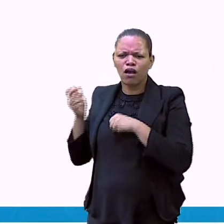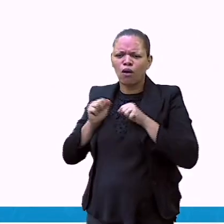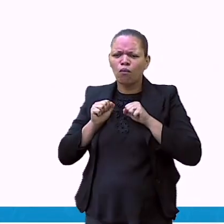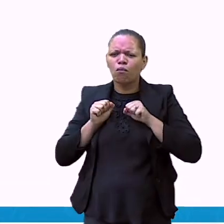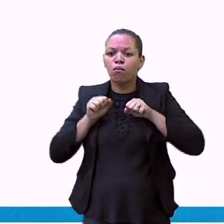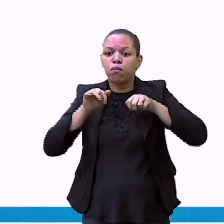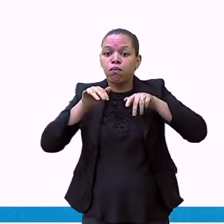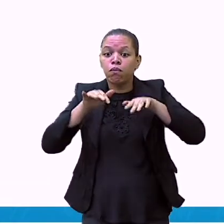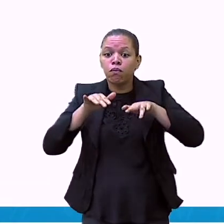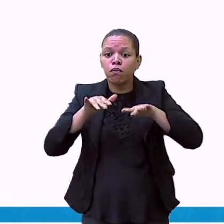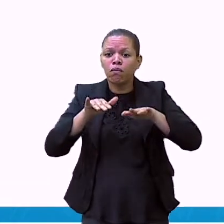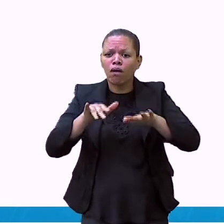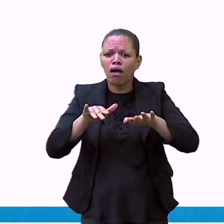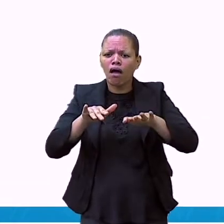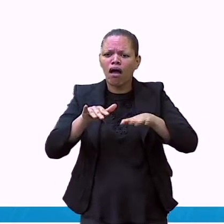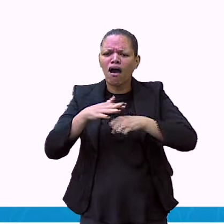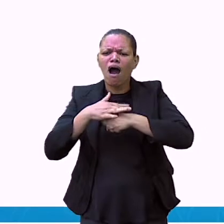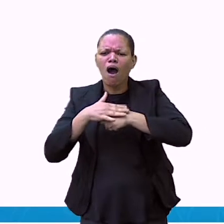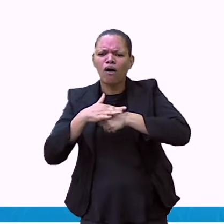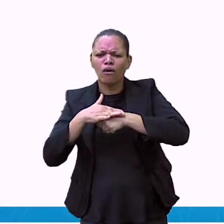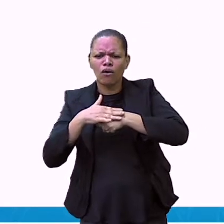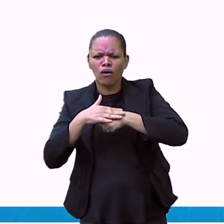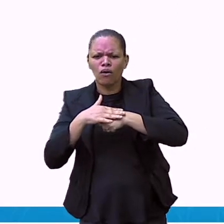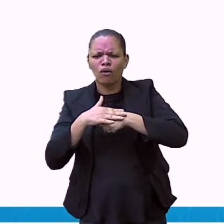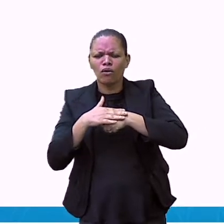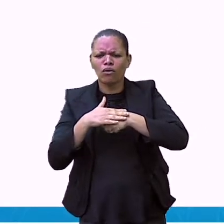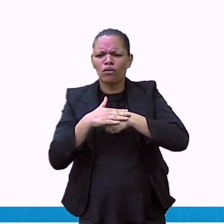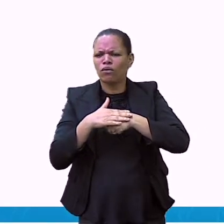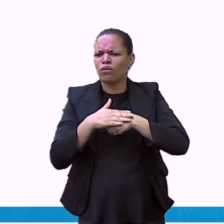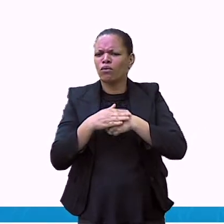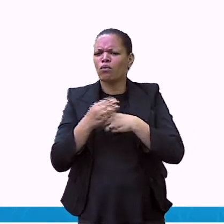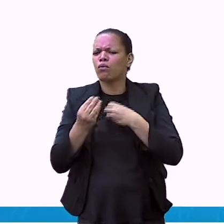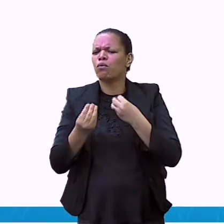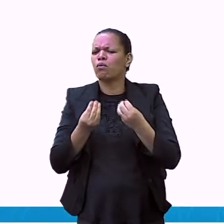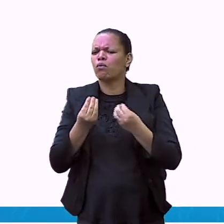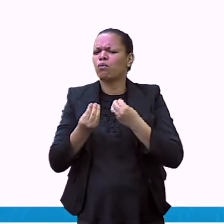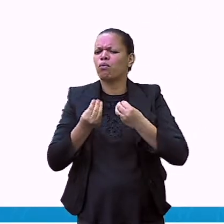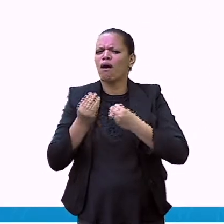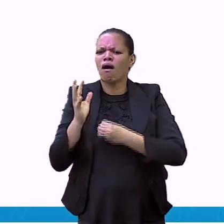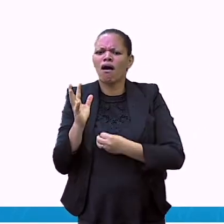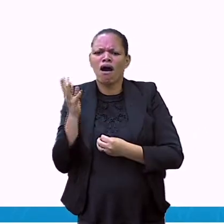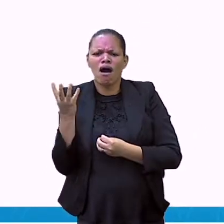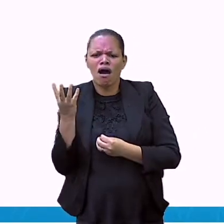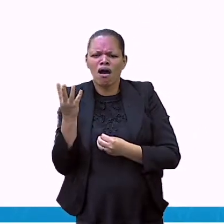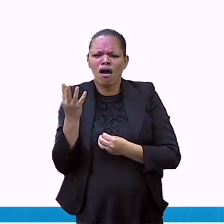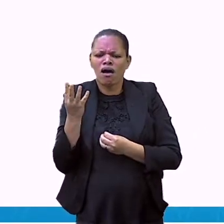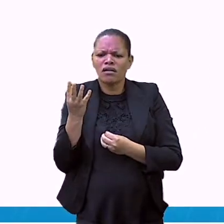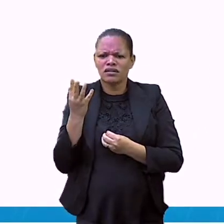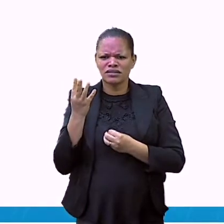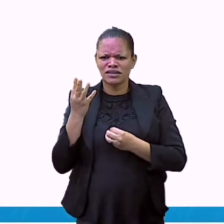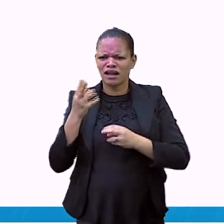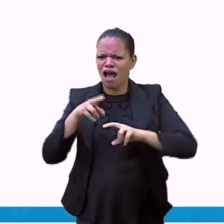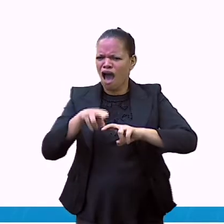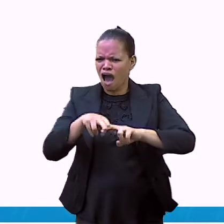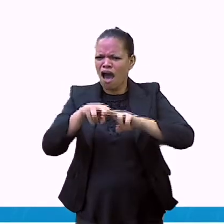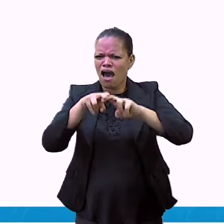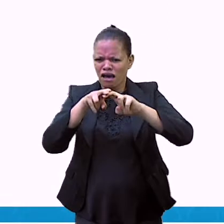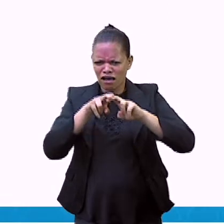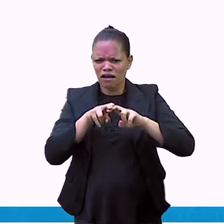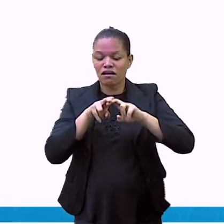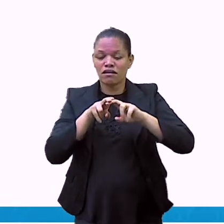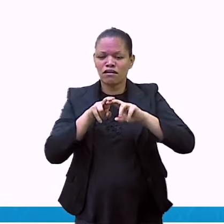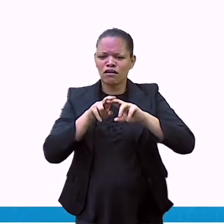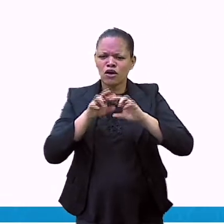Transmissão de doenças causadas por micro-organismos. Quais são os